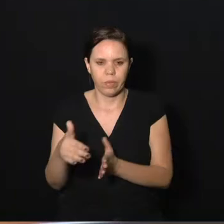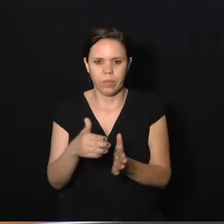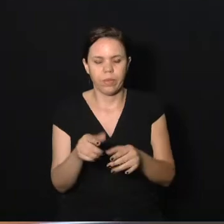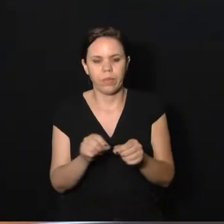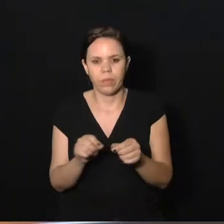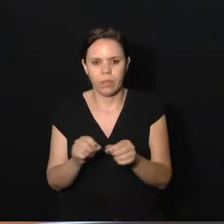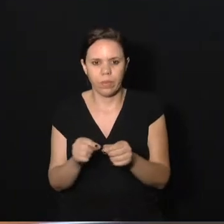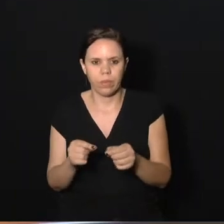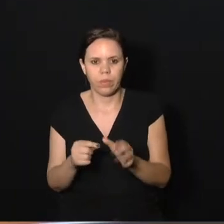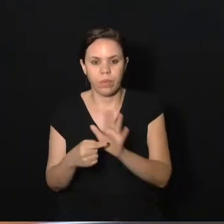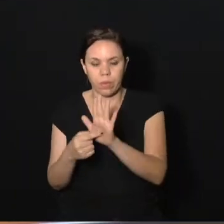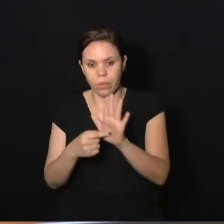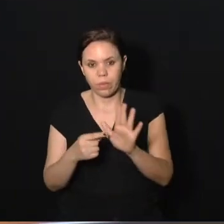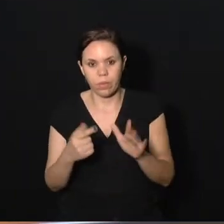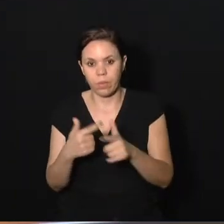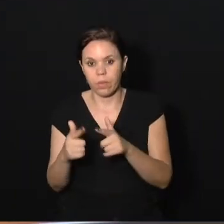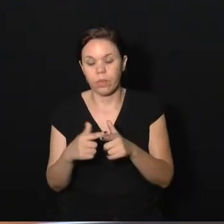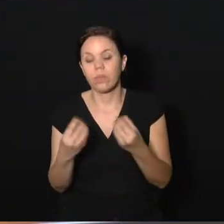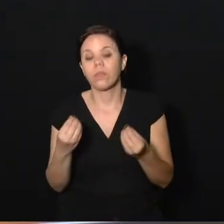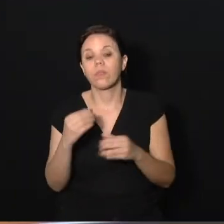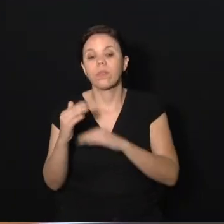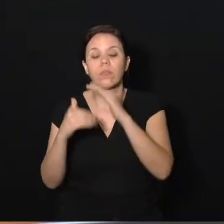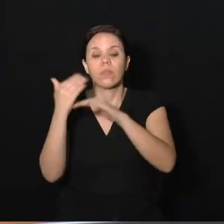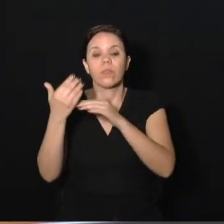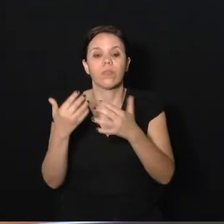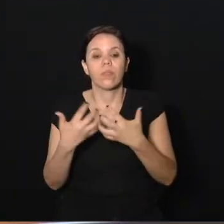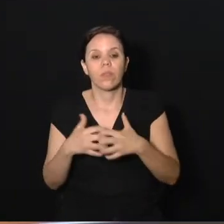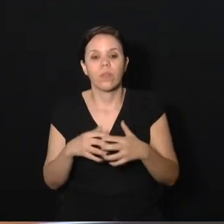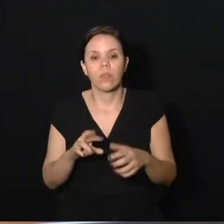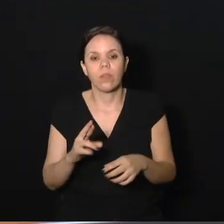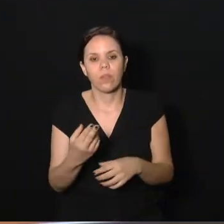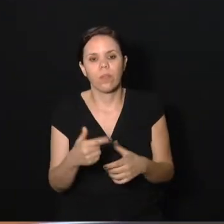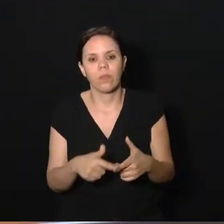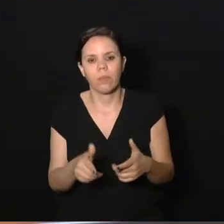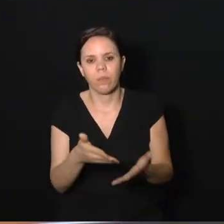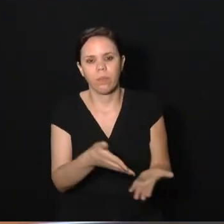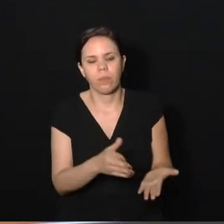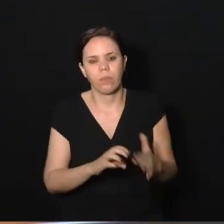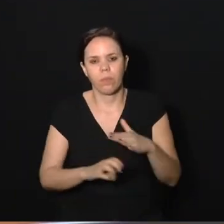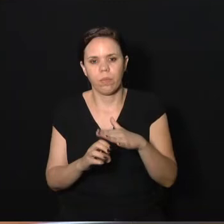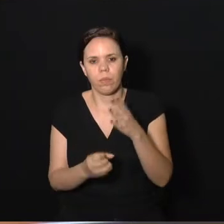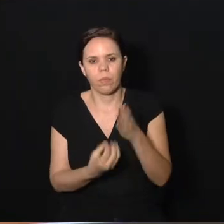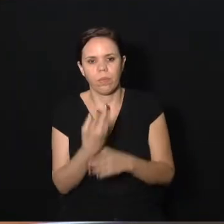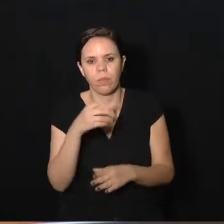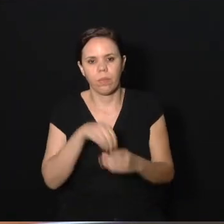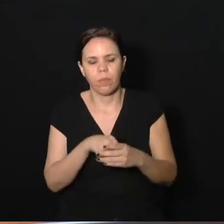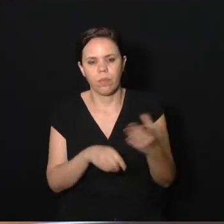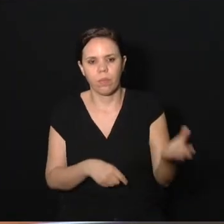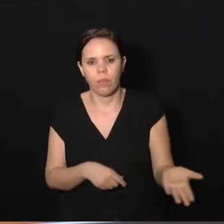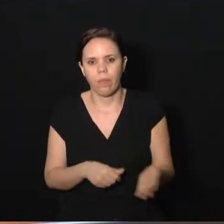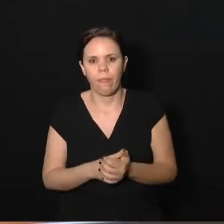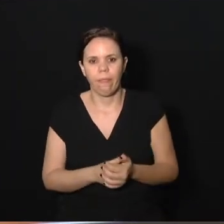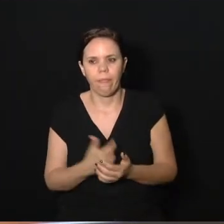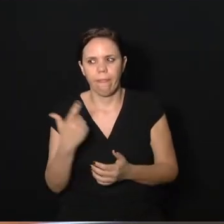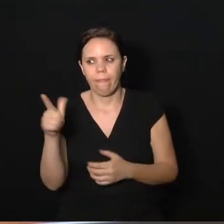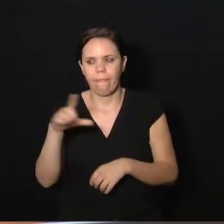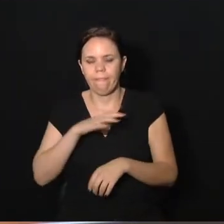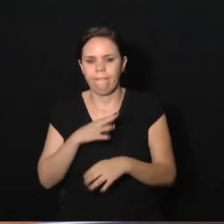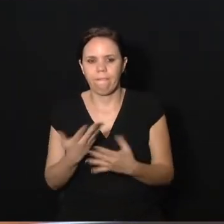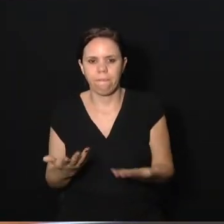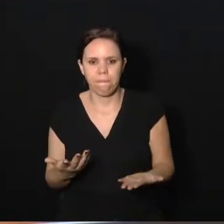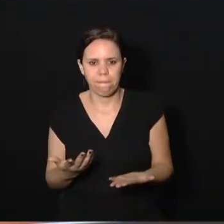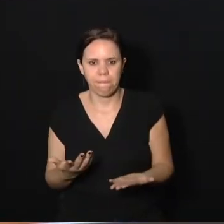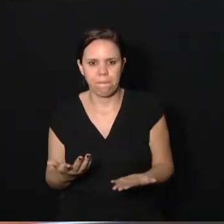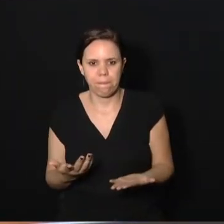desenvolver a solução aqui. E aí, muitas vezes você consegue desenvolver a solução aqui e criar uma nova empresa aqui dentro, uma solução que pode ser exportada para outra cidade. Então,